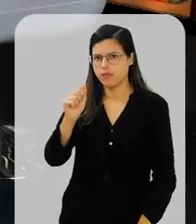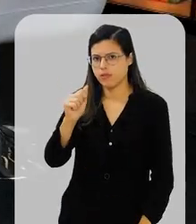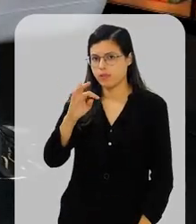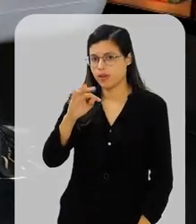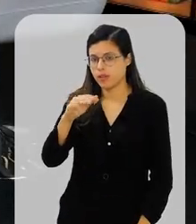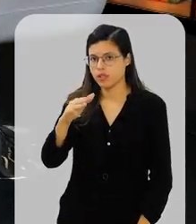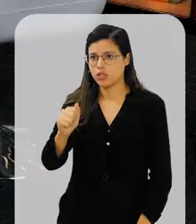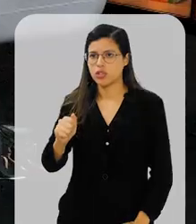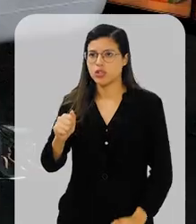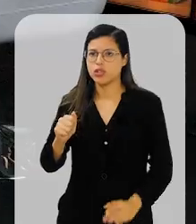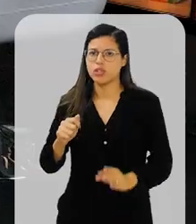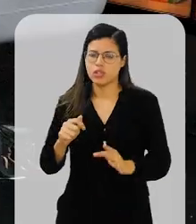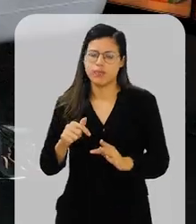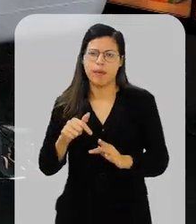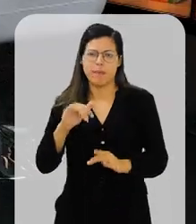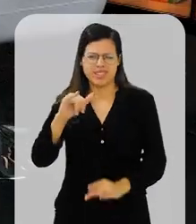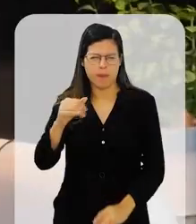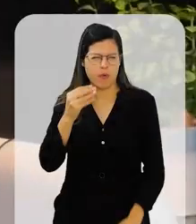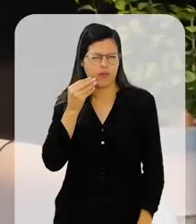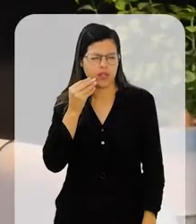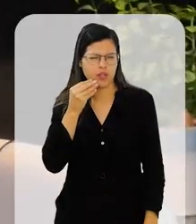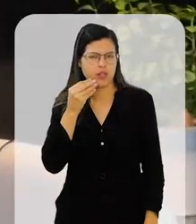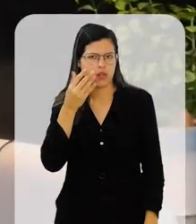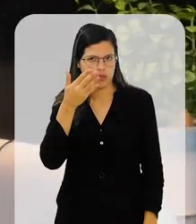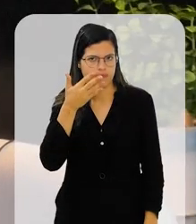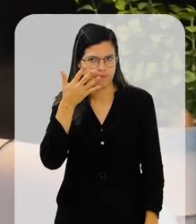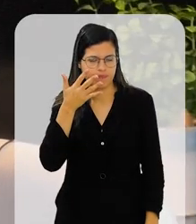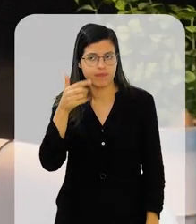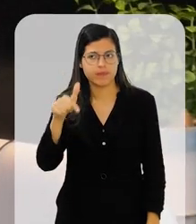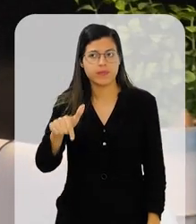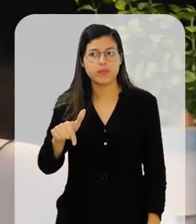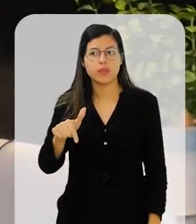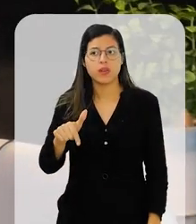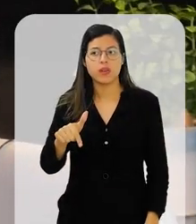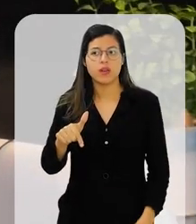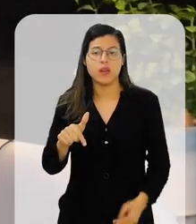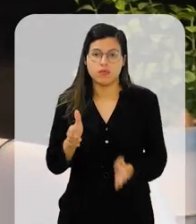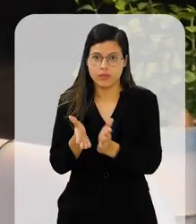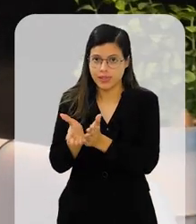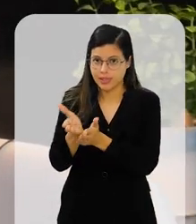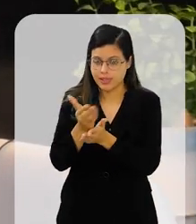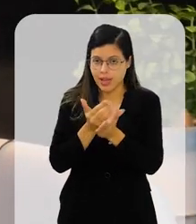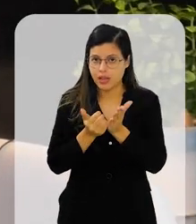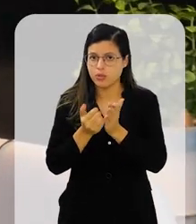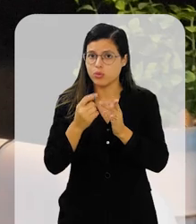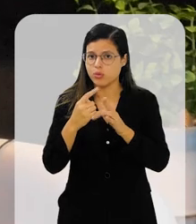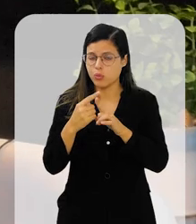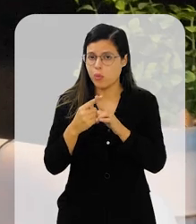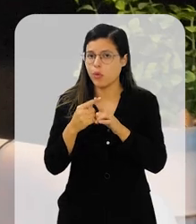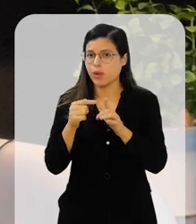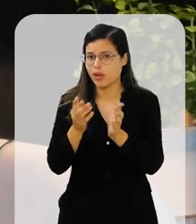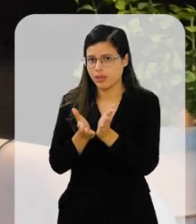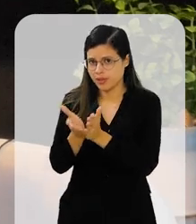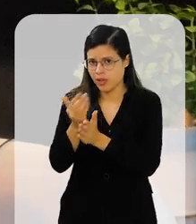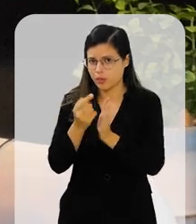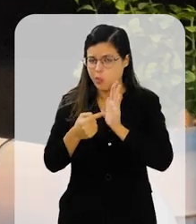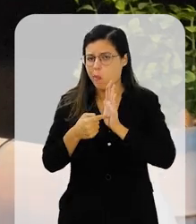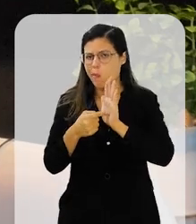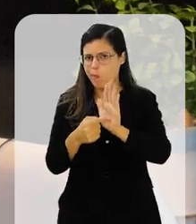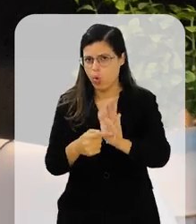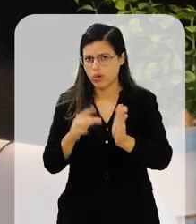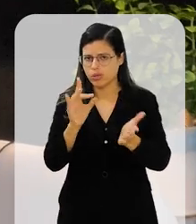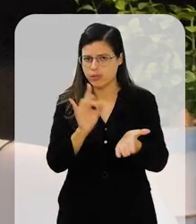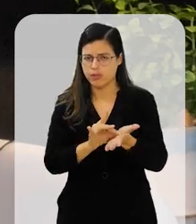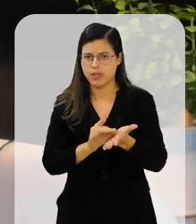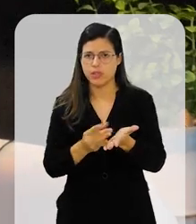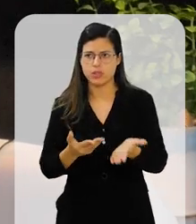doutora Fátima, mas pegando o gancho da doutora Sandra, por exemplo, vamos mais para dados, né? Porque contra dados não